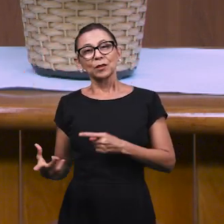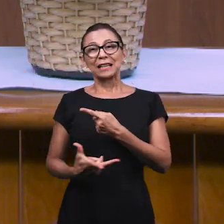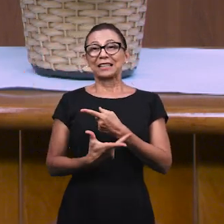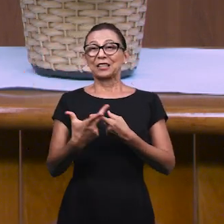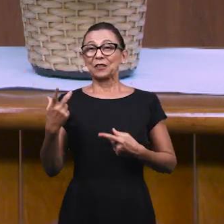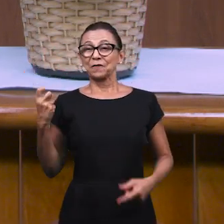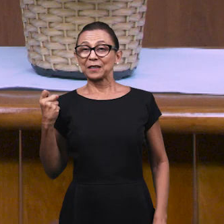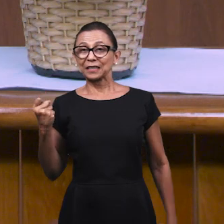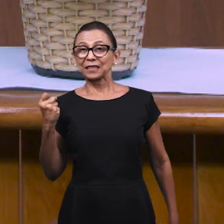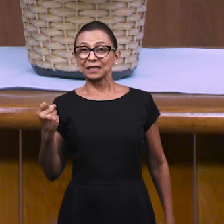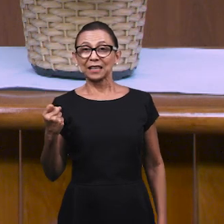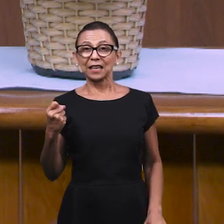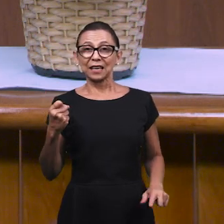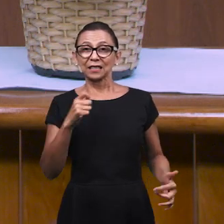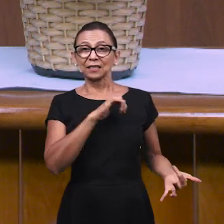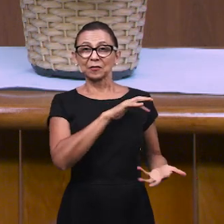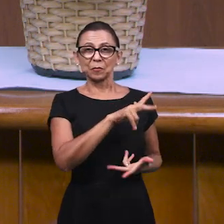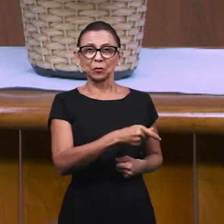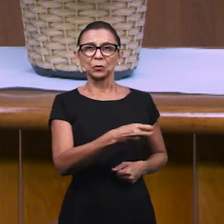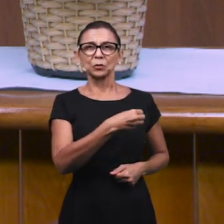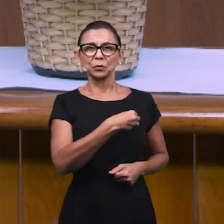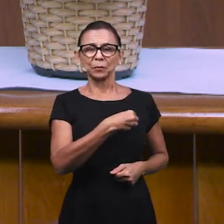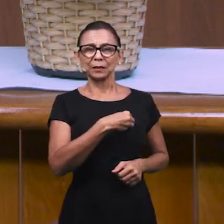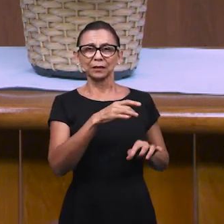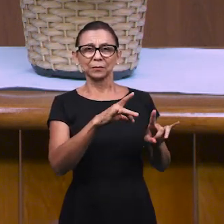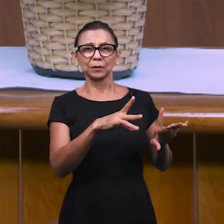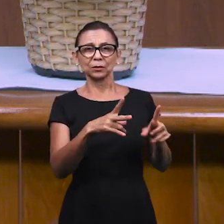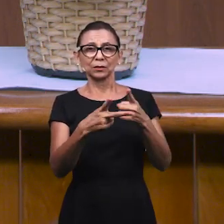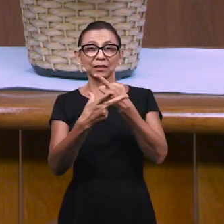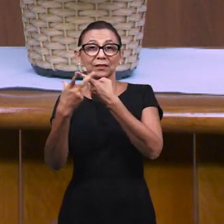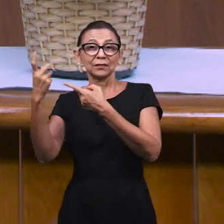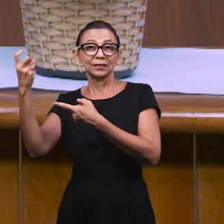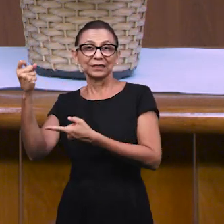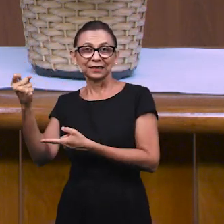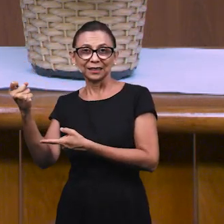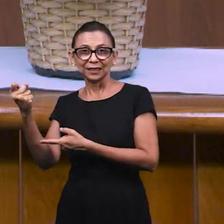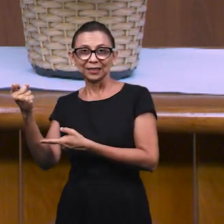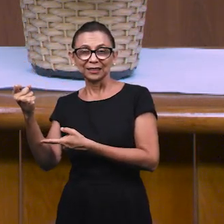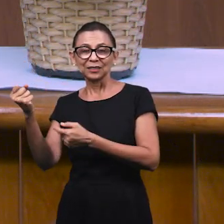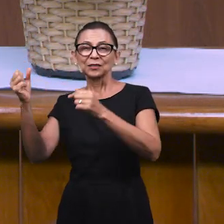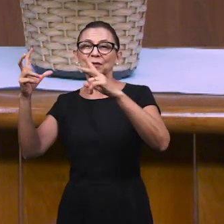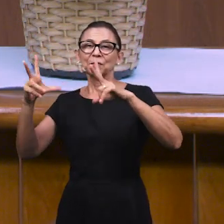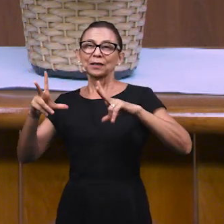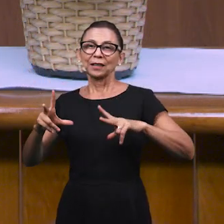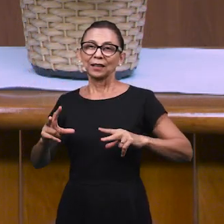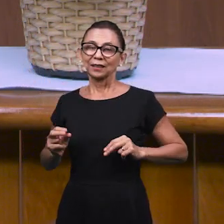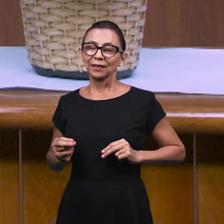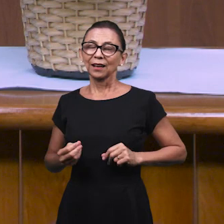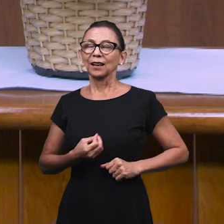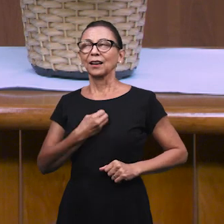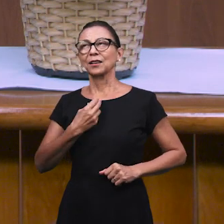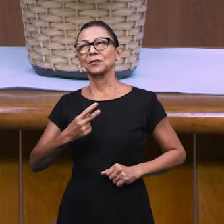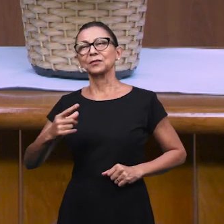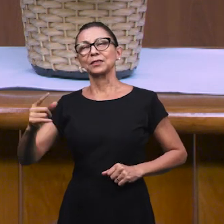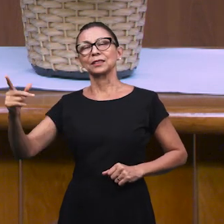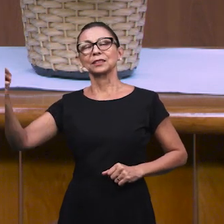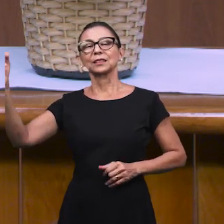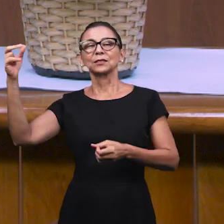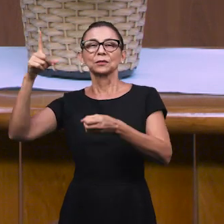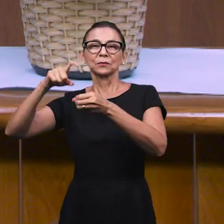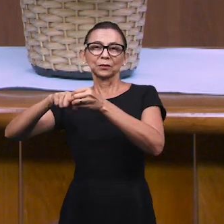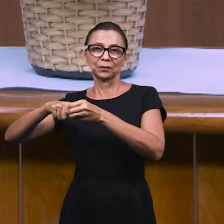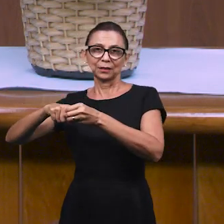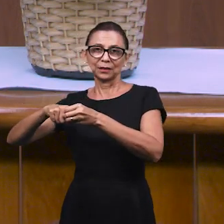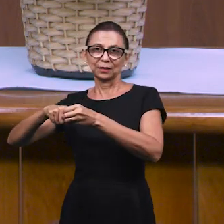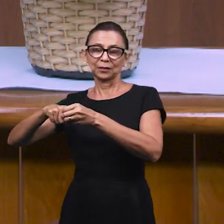nós voltamos. Agora nós não estamos mais afastados. Nós não estamos mais distantes, mas estamos próximos. Porque agora nós voltamos para o